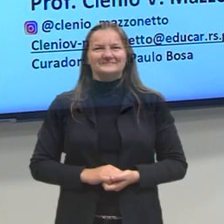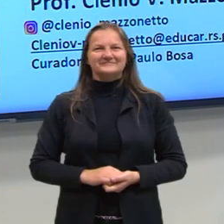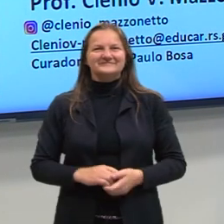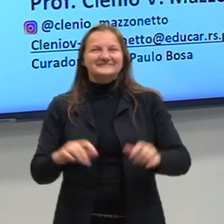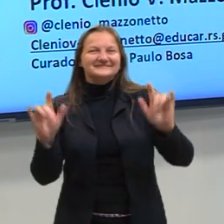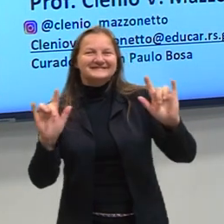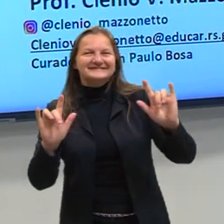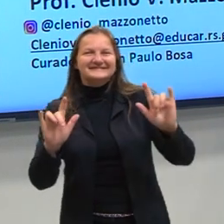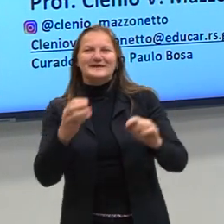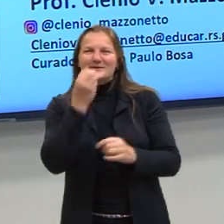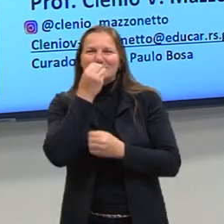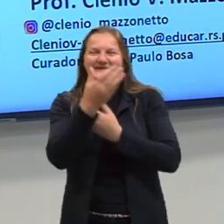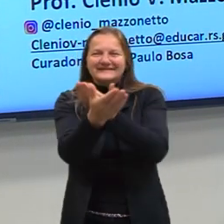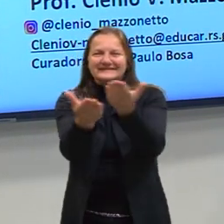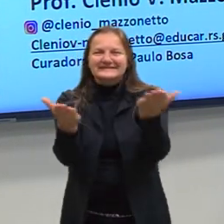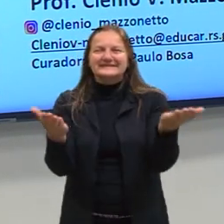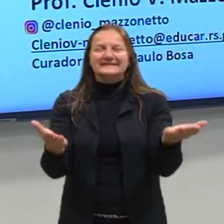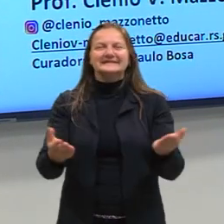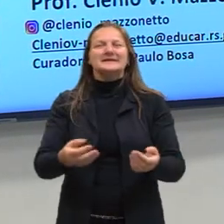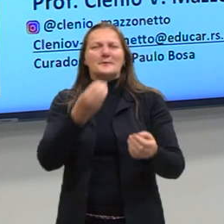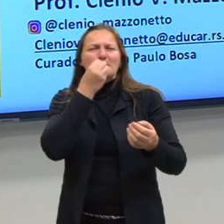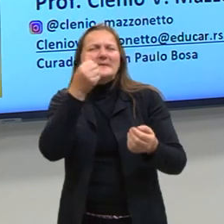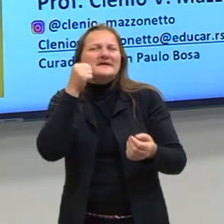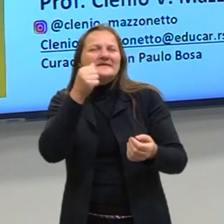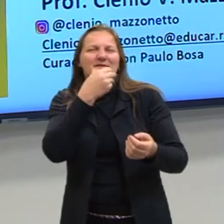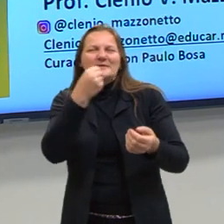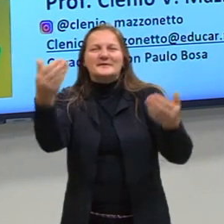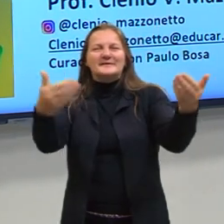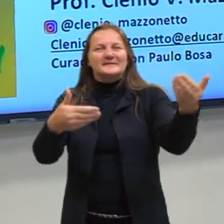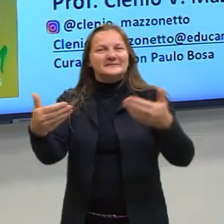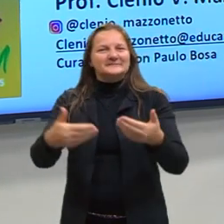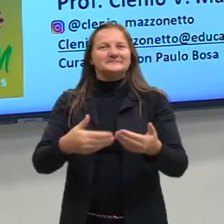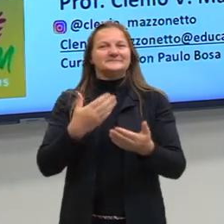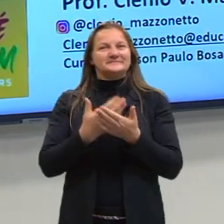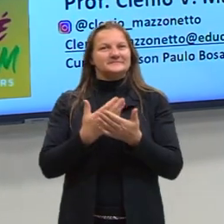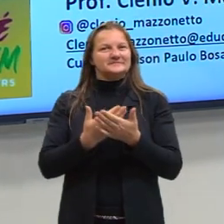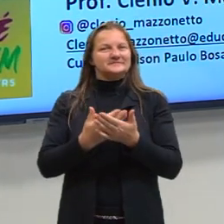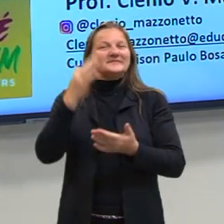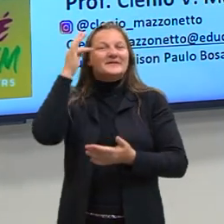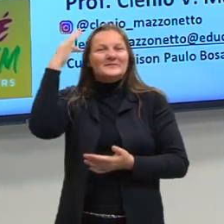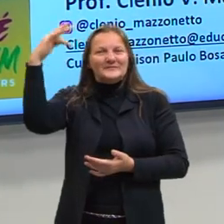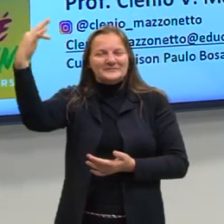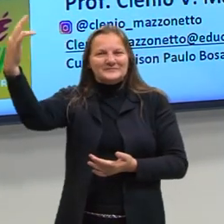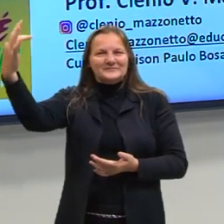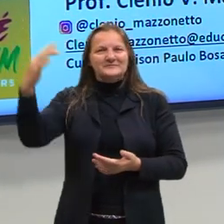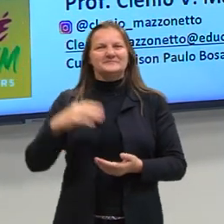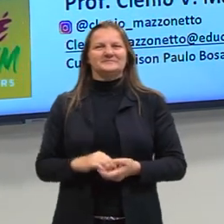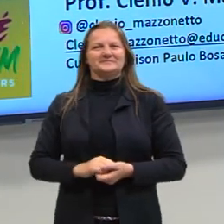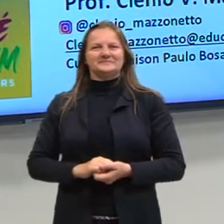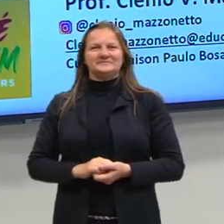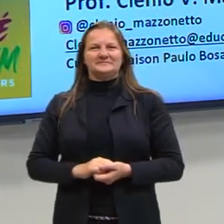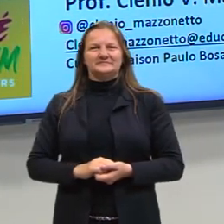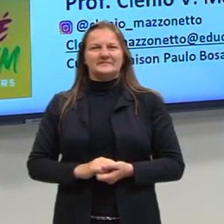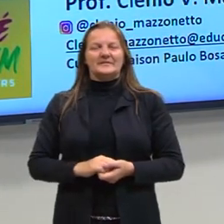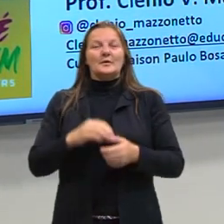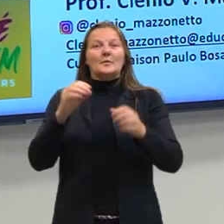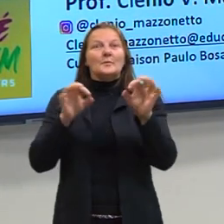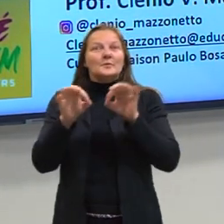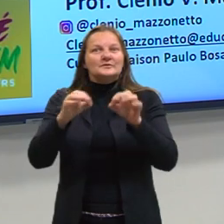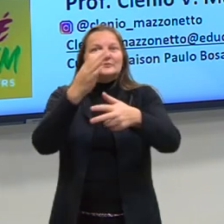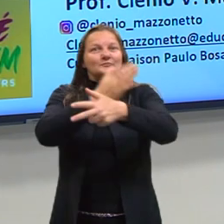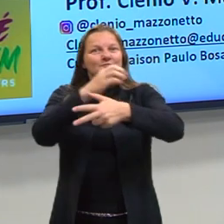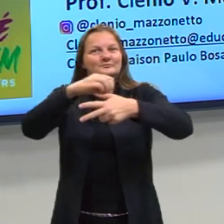fala aí galera do bem sejam todos bem-vindos todas bem-vindas para mais uma aula de filosofia do